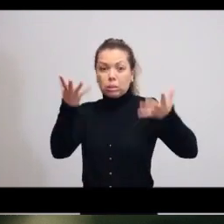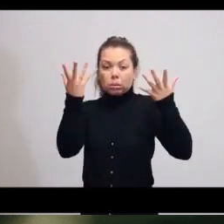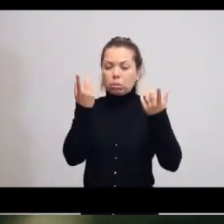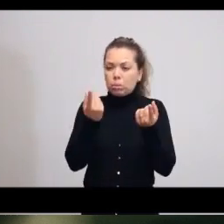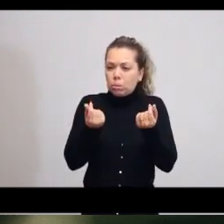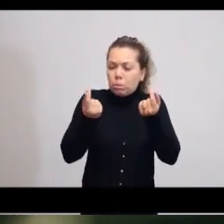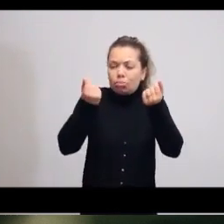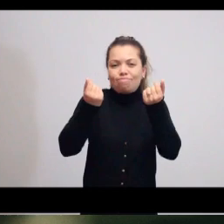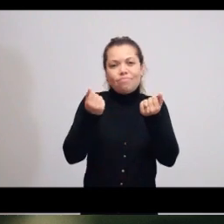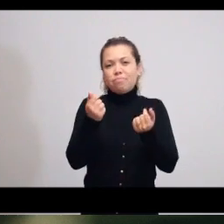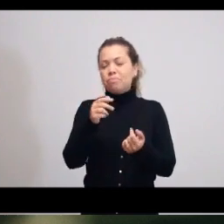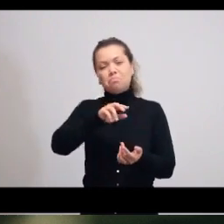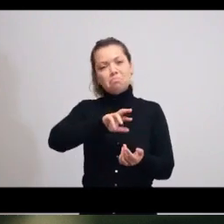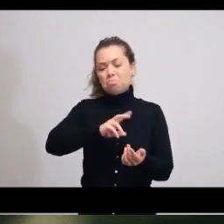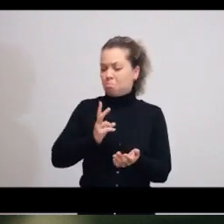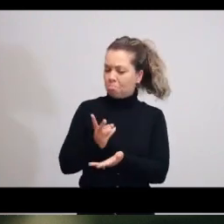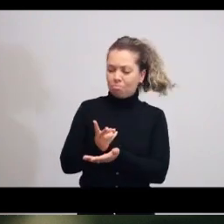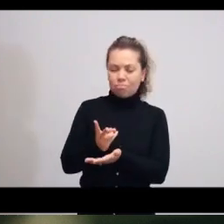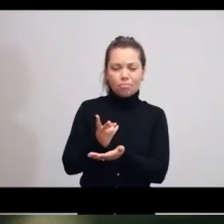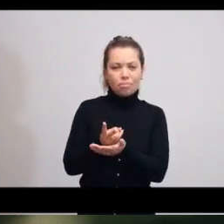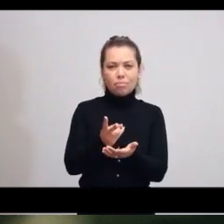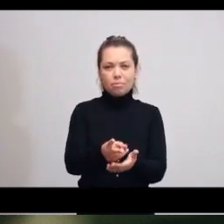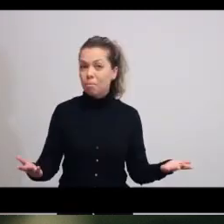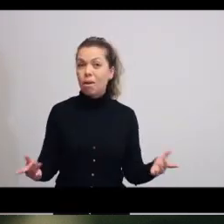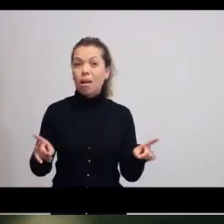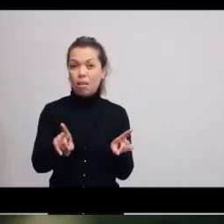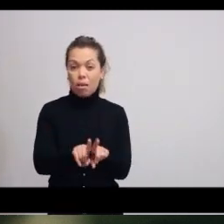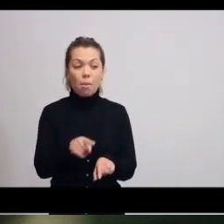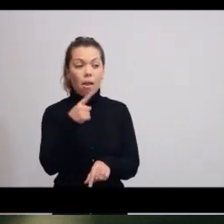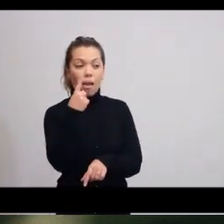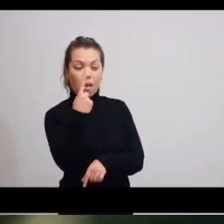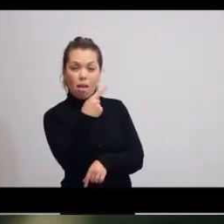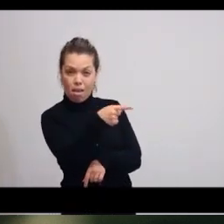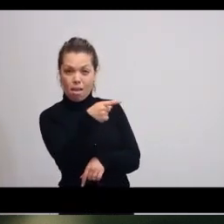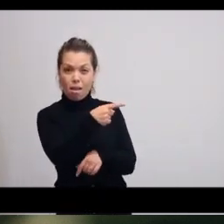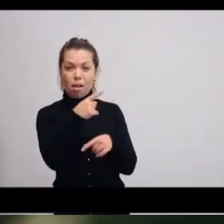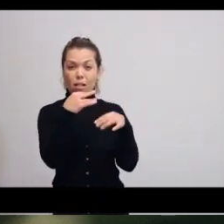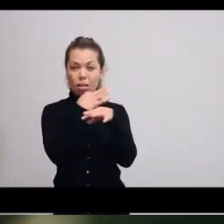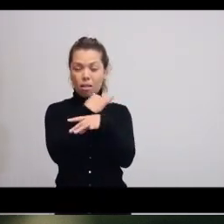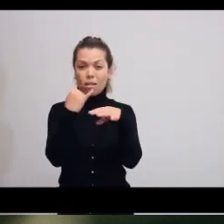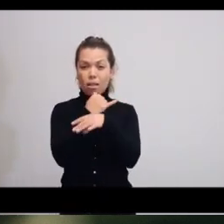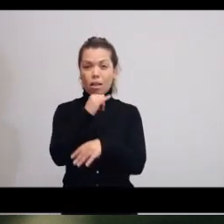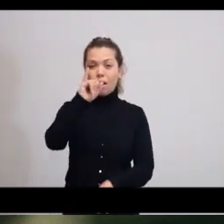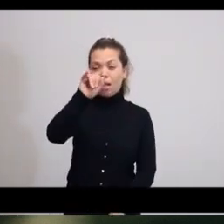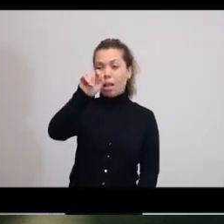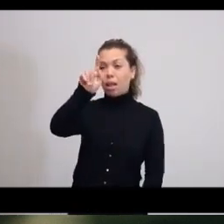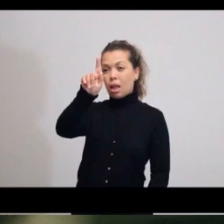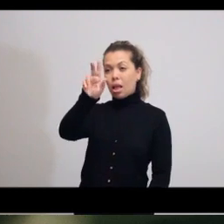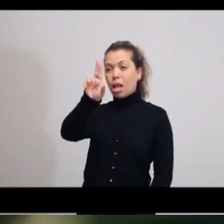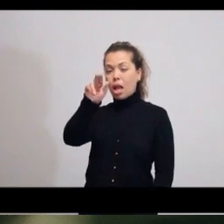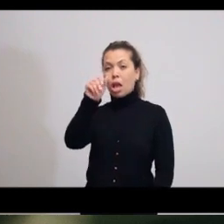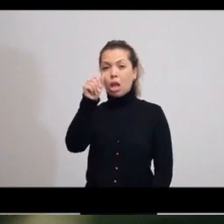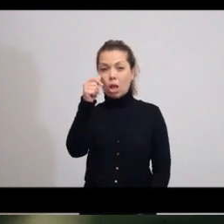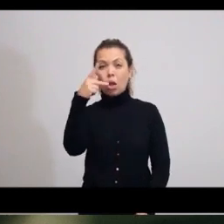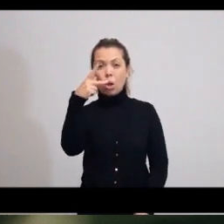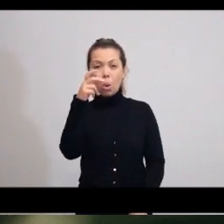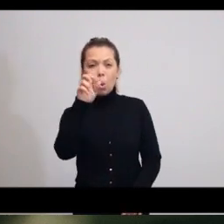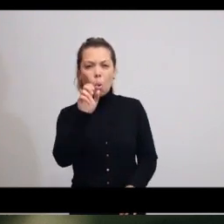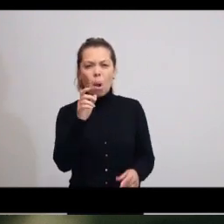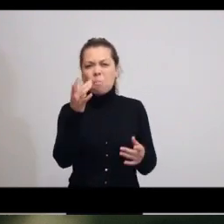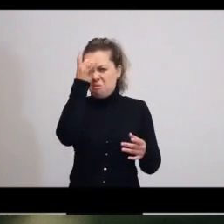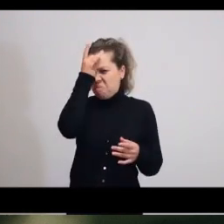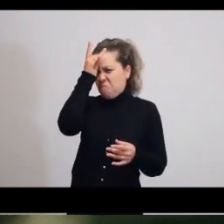de conservação da natureza, também foi um dos primeiros lugares em que a ação humana provocou alteração sem precedentes no meio ambiente.